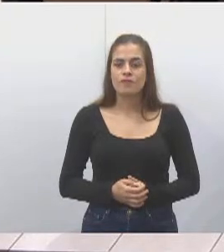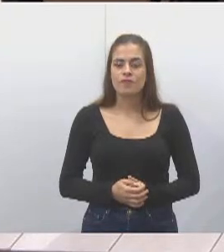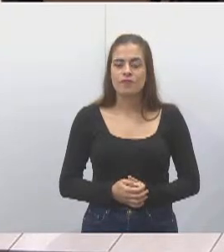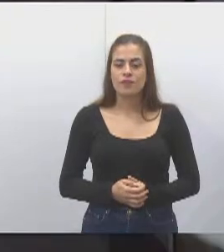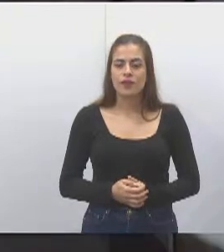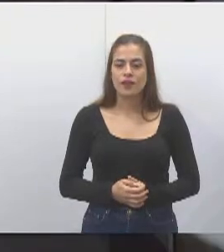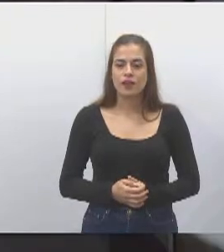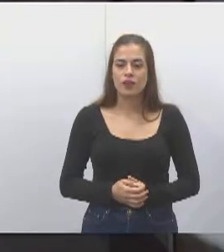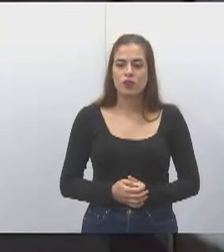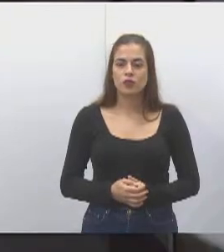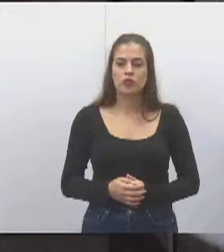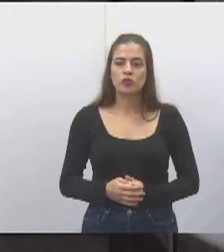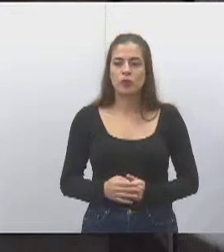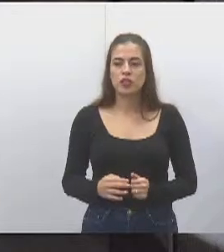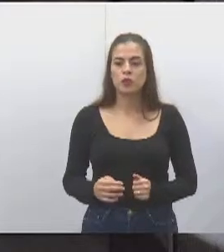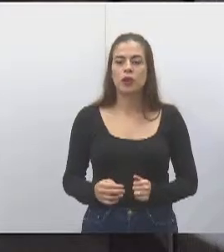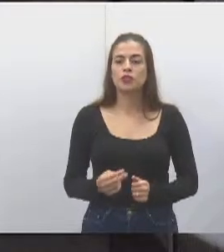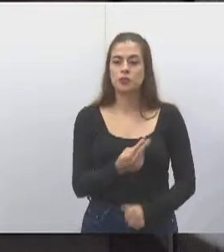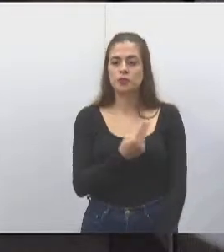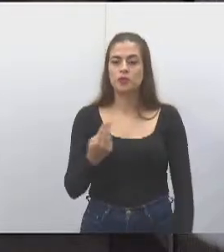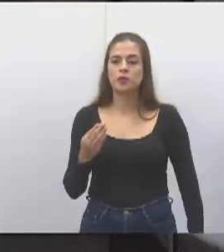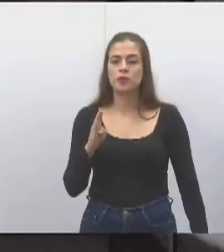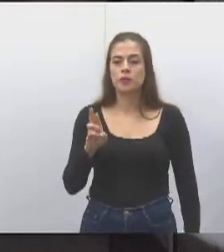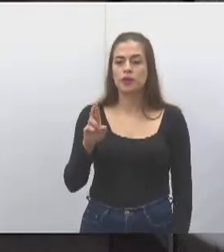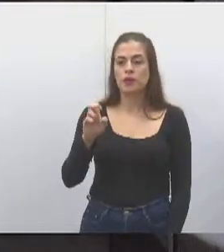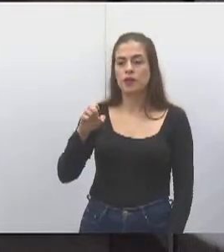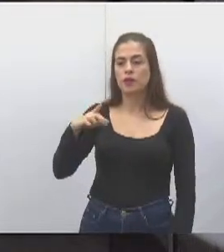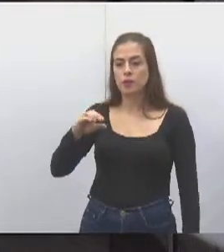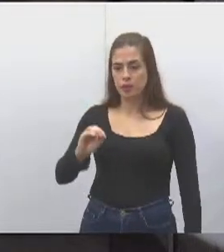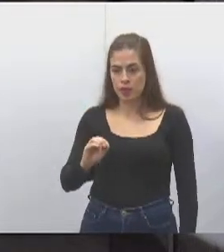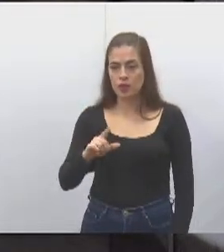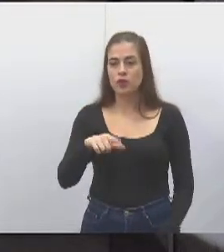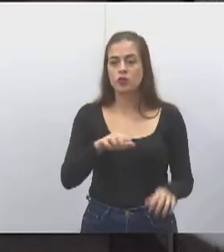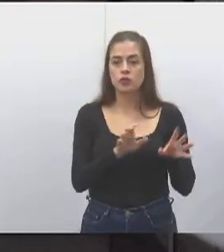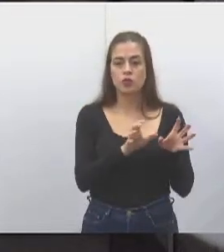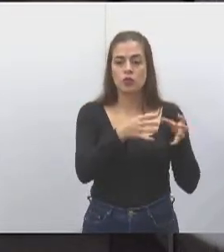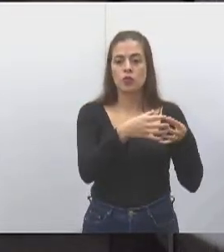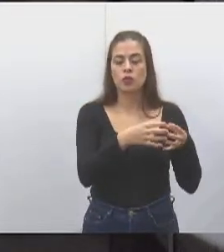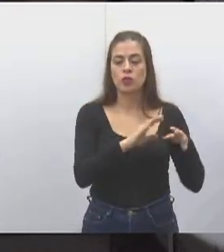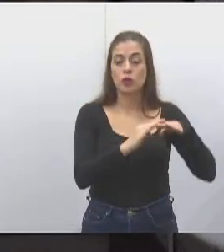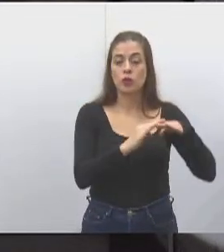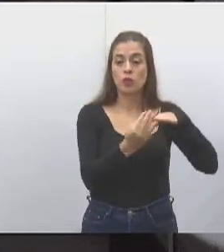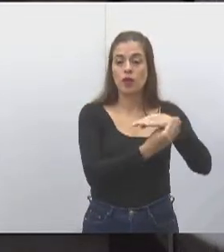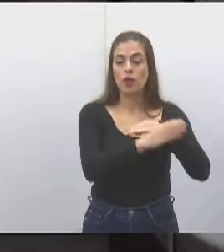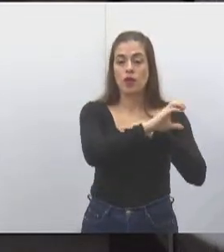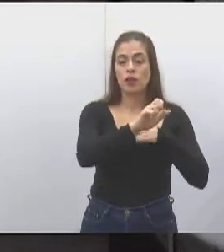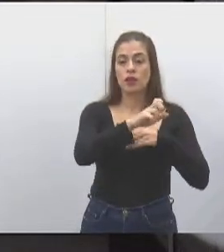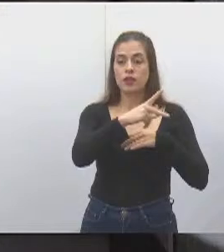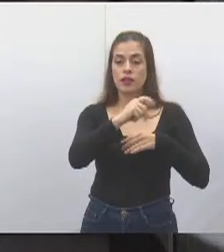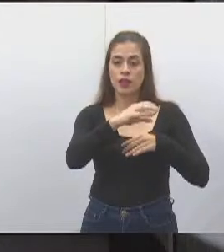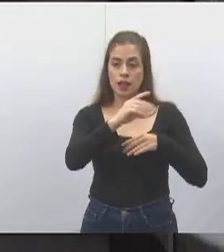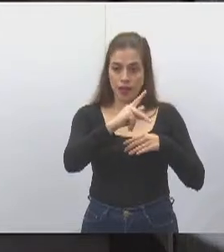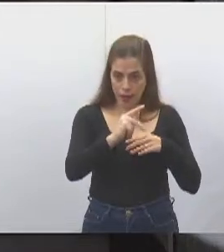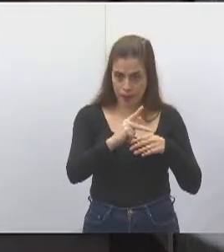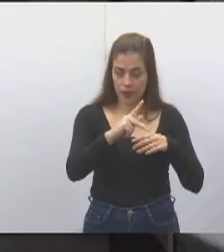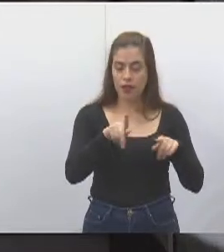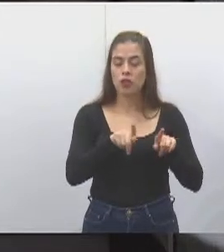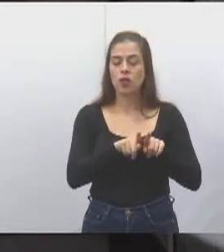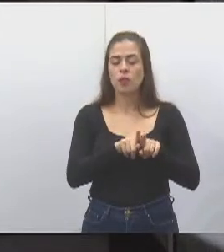Meu nome é Breno, eu sou do CECAP, sou do Conselho de Cultura, do Conselho Municipal de Cultura, sou professor de